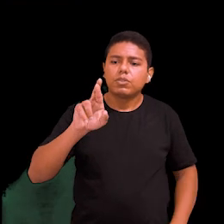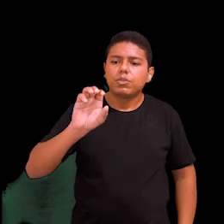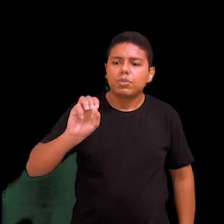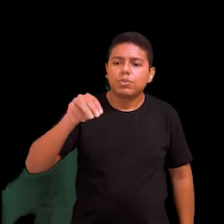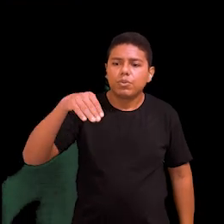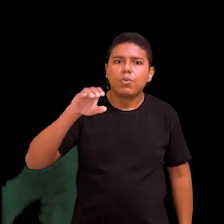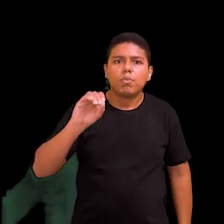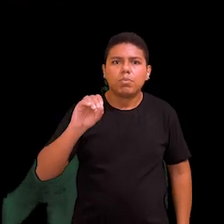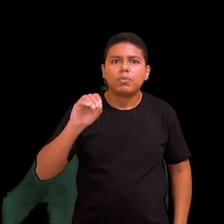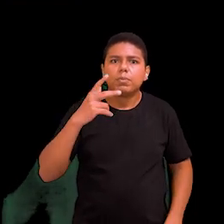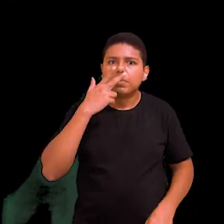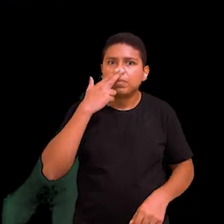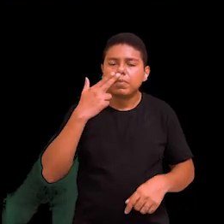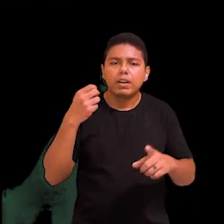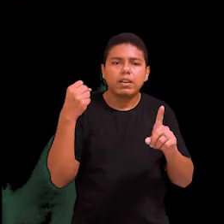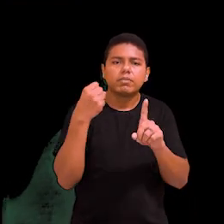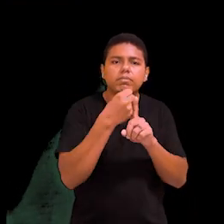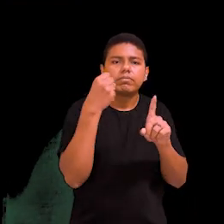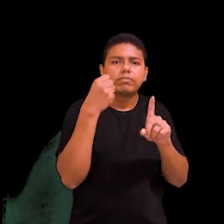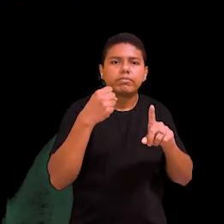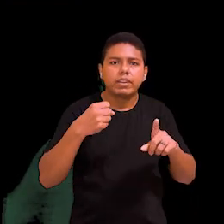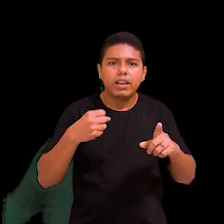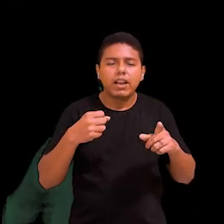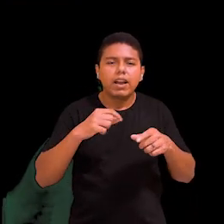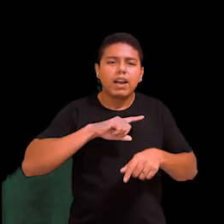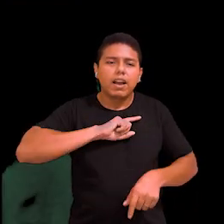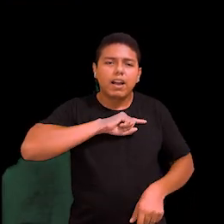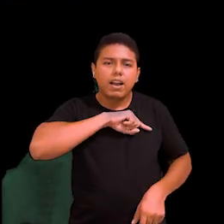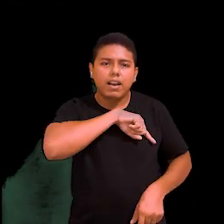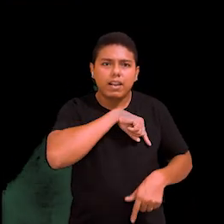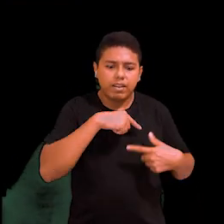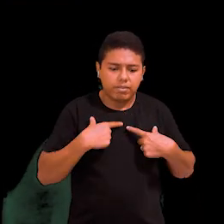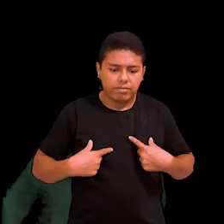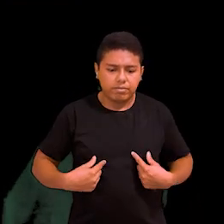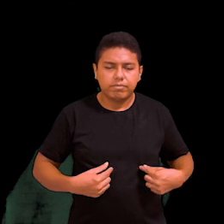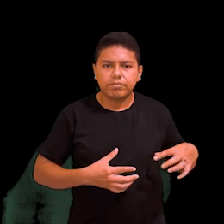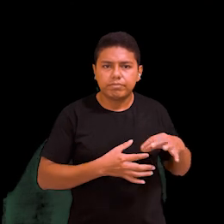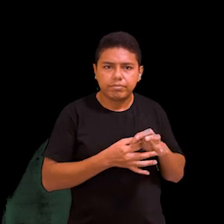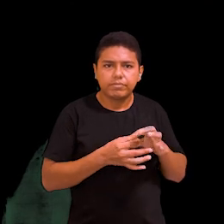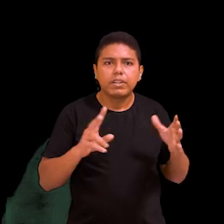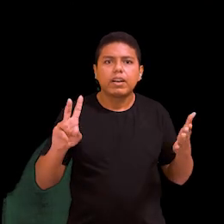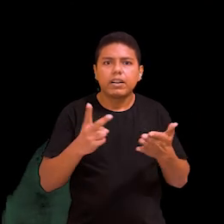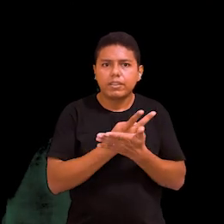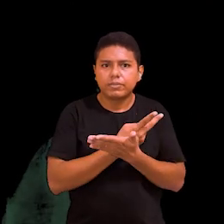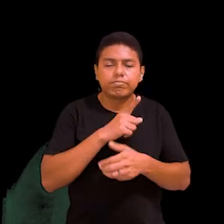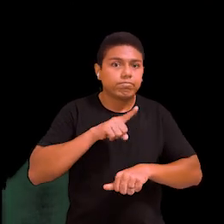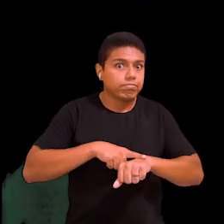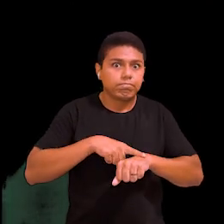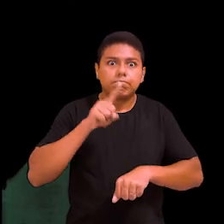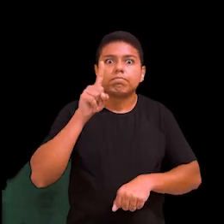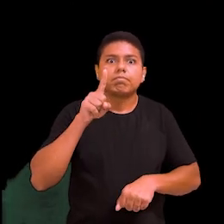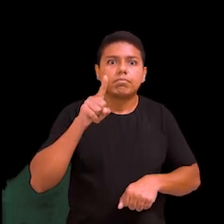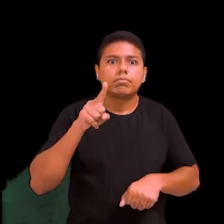no desprendimento do trombo que se desloca atingindo uma das artérias do pulmão. Manifesta-se através